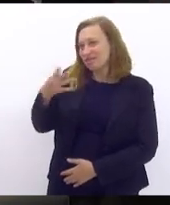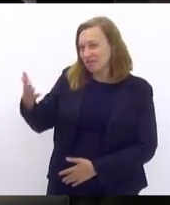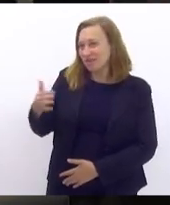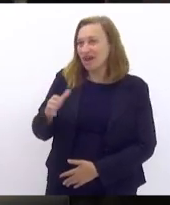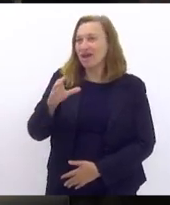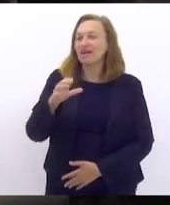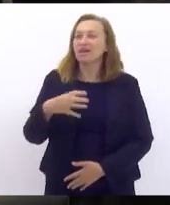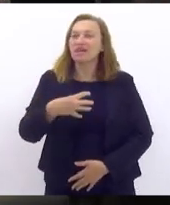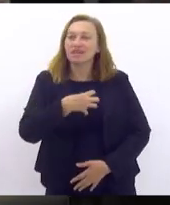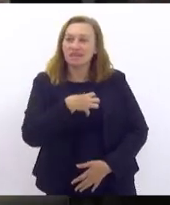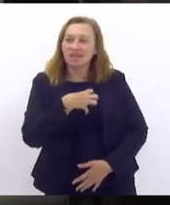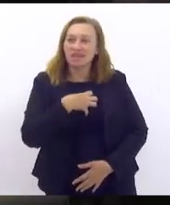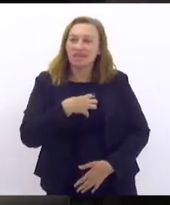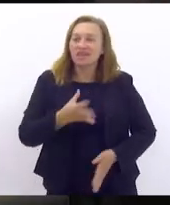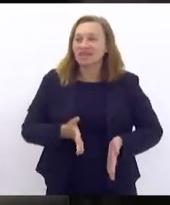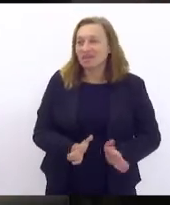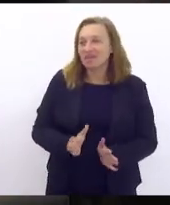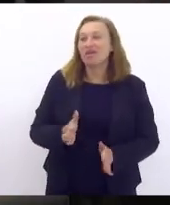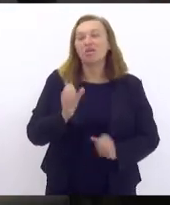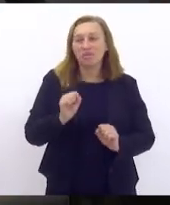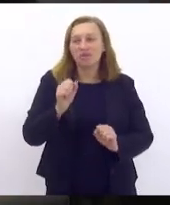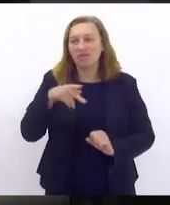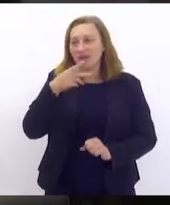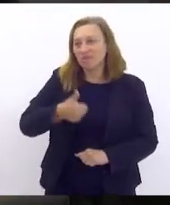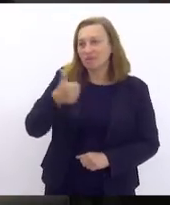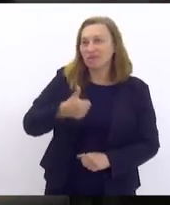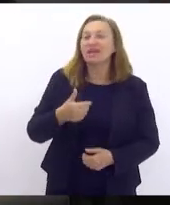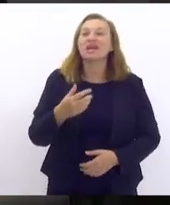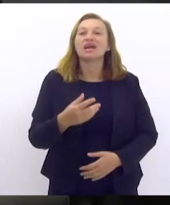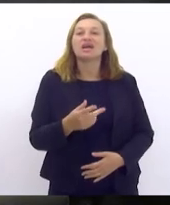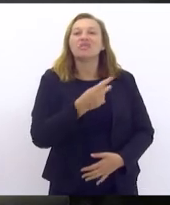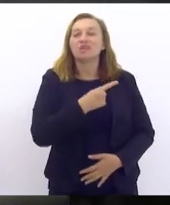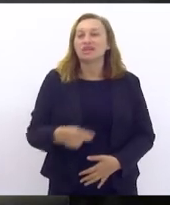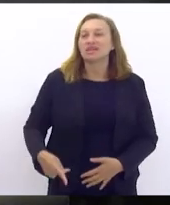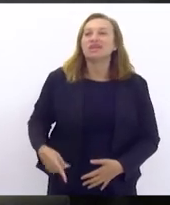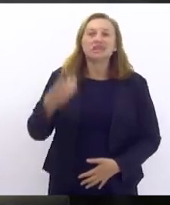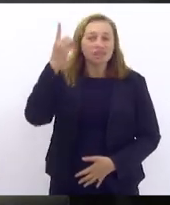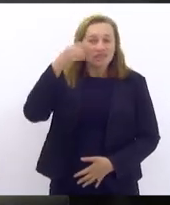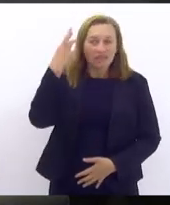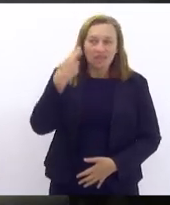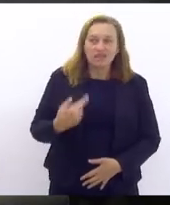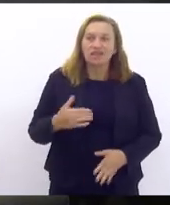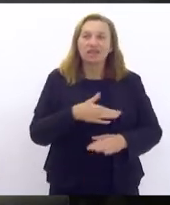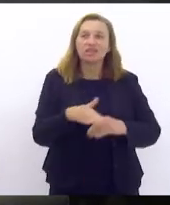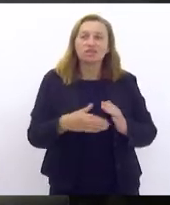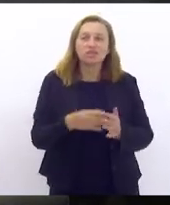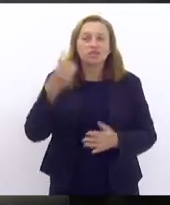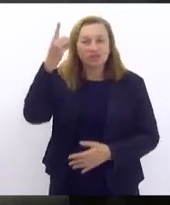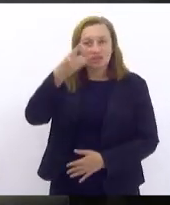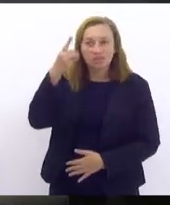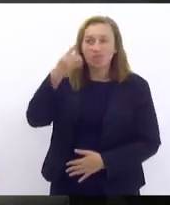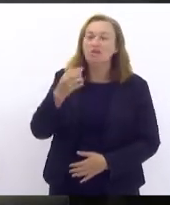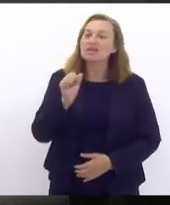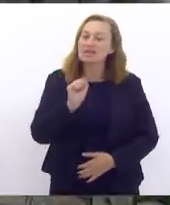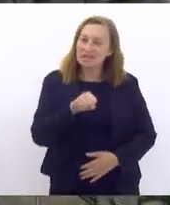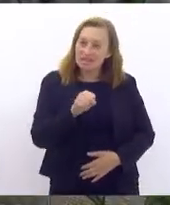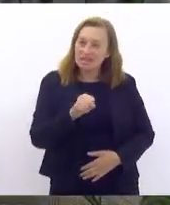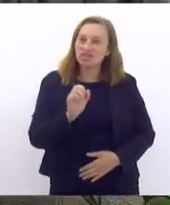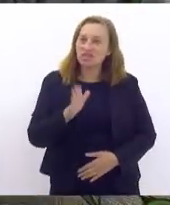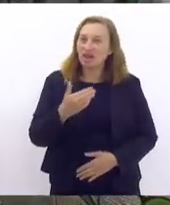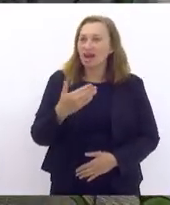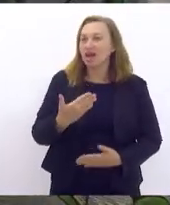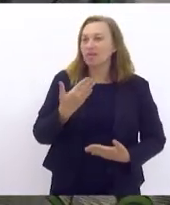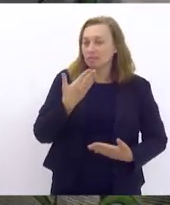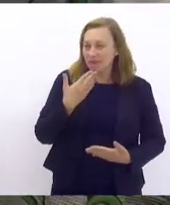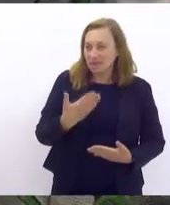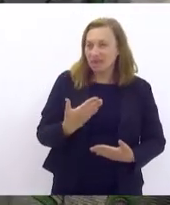para falar sobre acarajé. Presidente, obrigada. Deputada Renata e a todos os parlamentares, vou sim já encomendar o